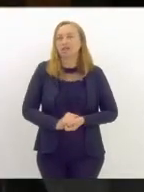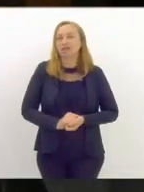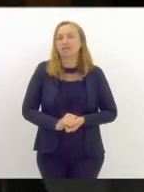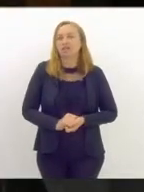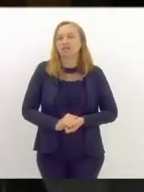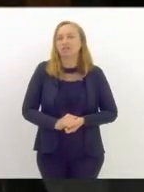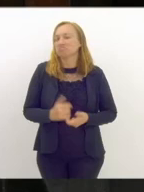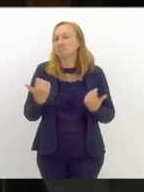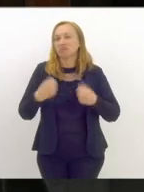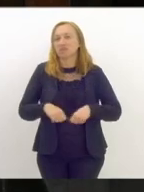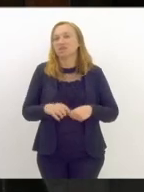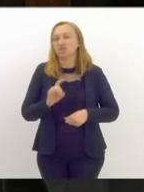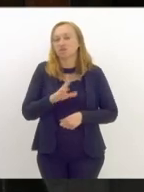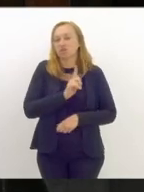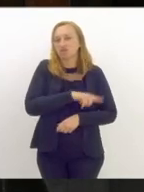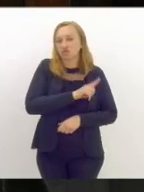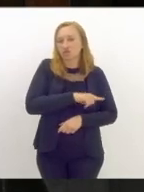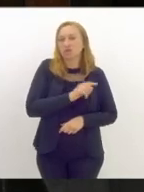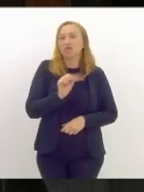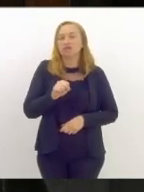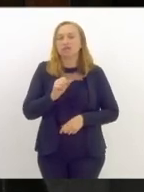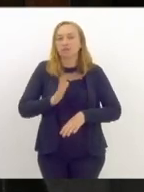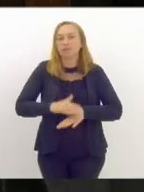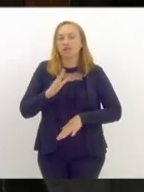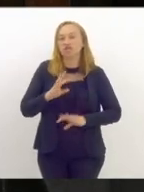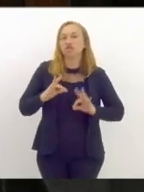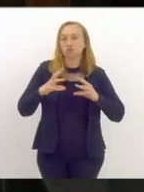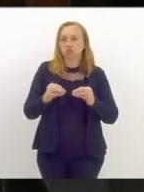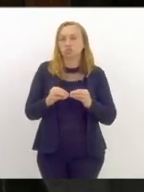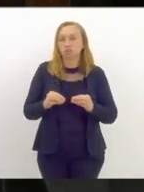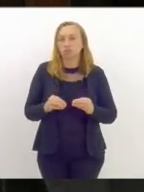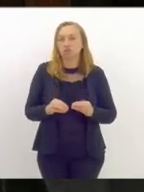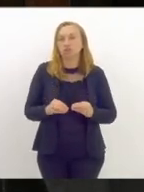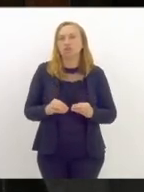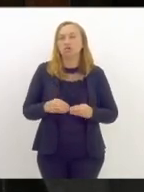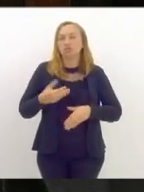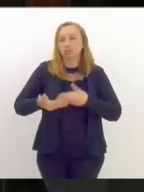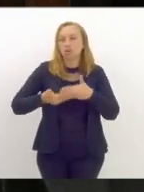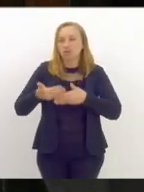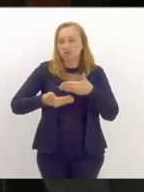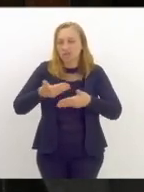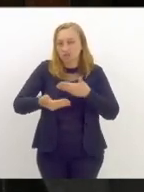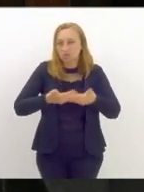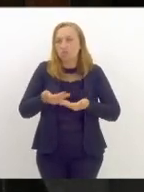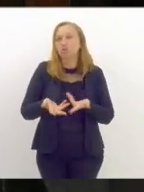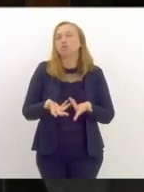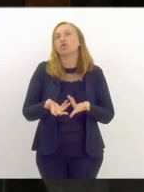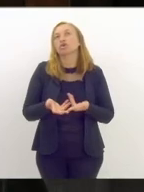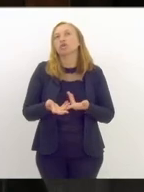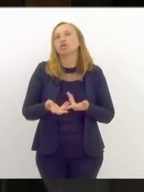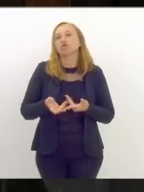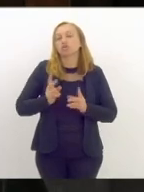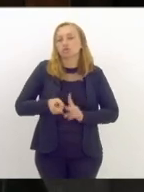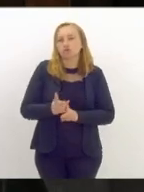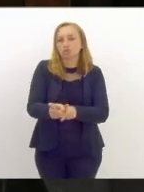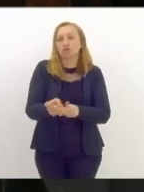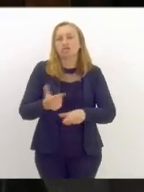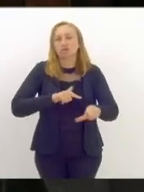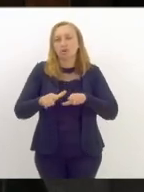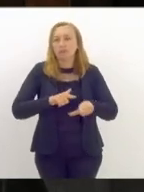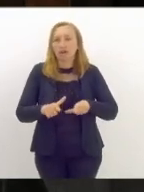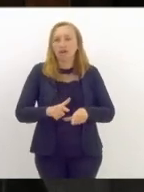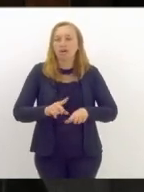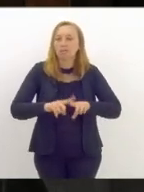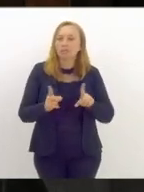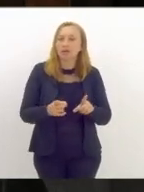a gente não precisa só de gestão, a gente precisa de muito mais do que isso, e a gente é um processo de continuidade. Mas a